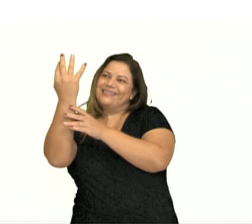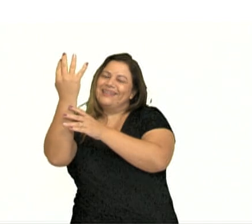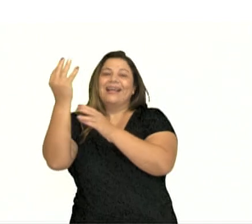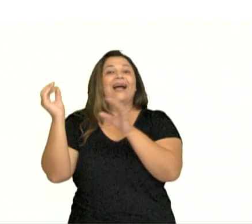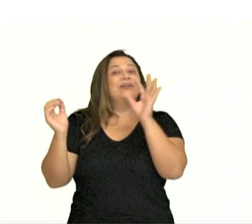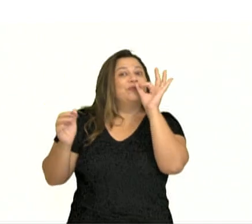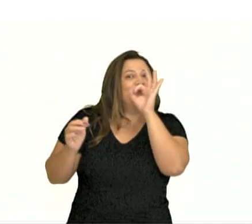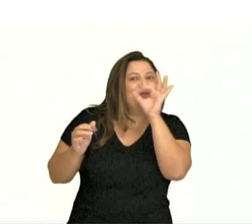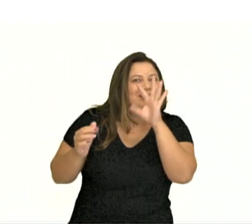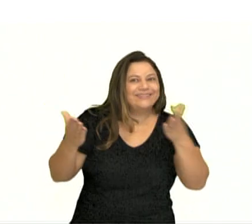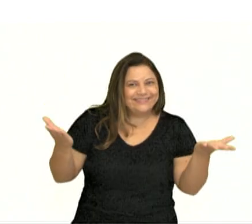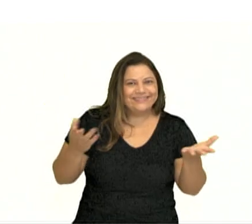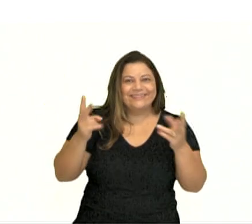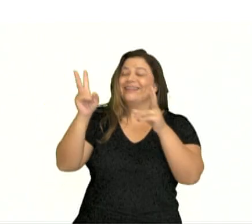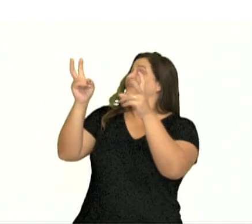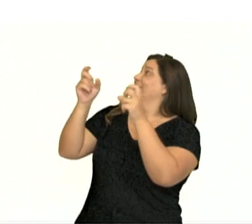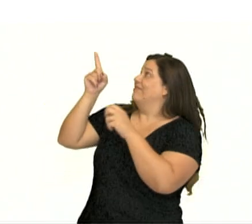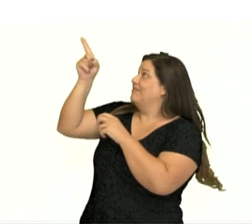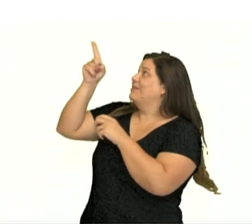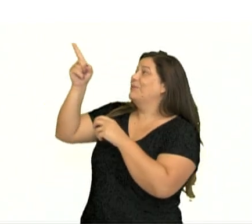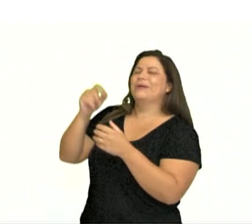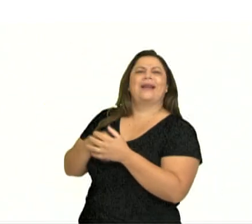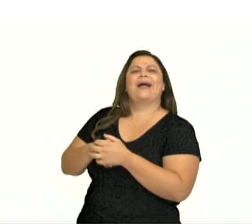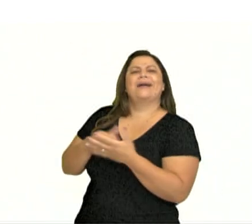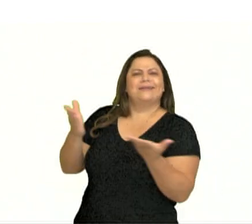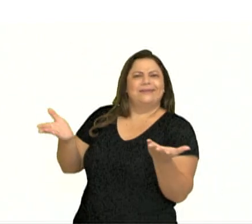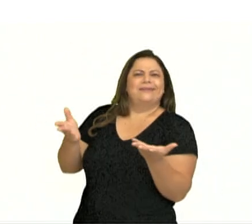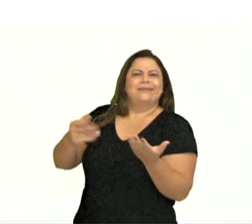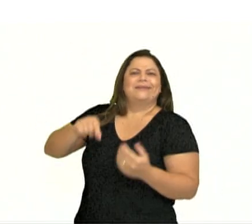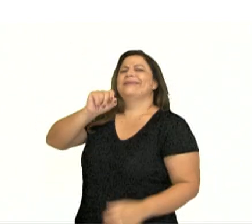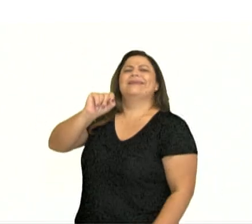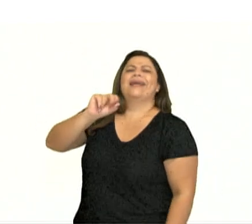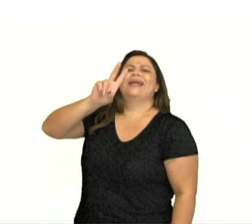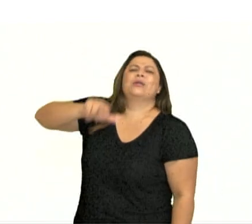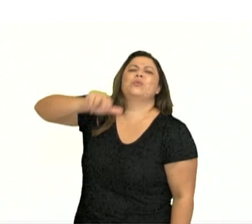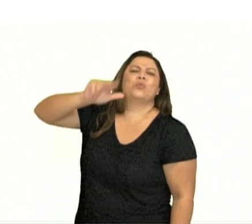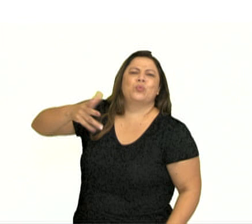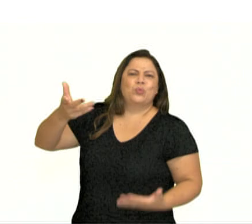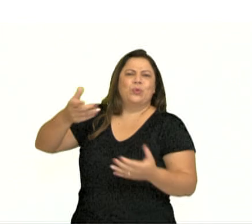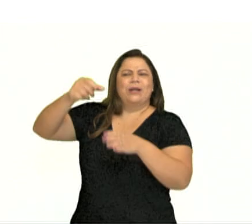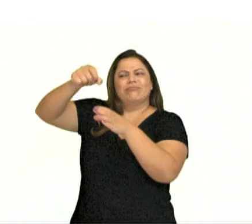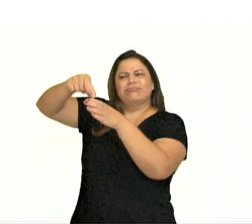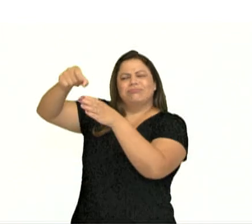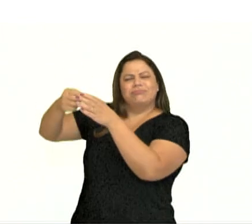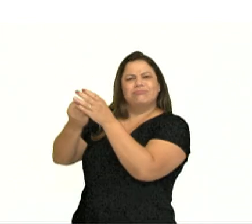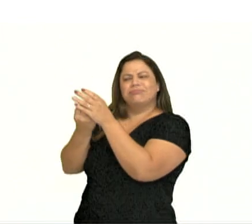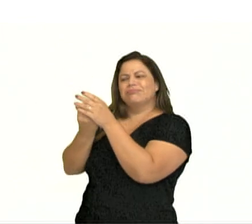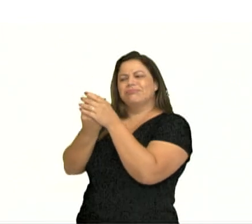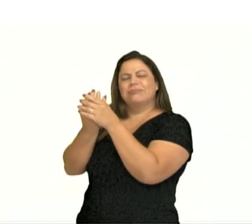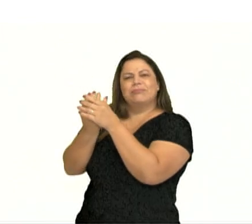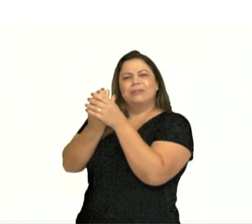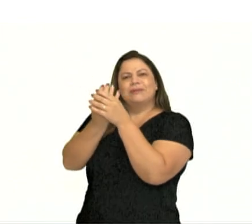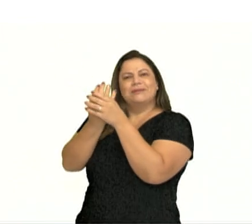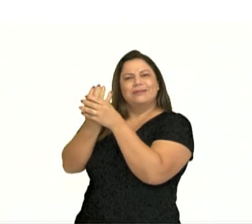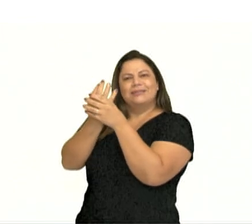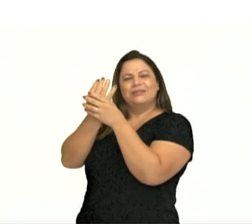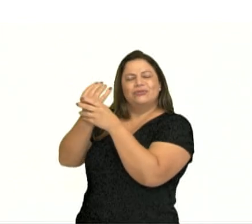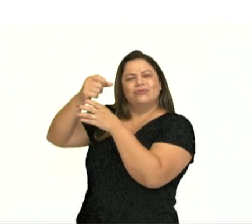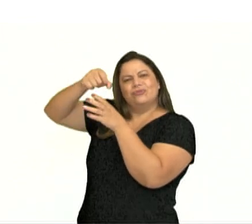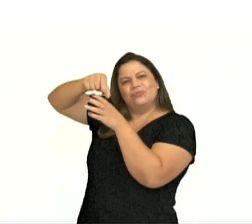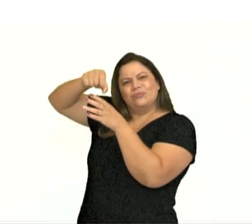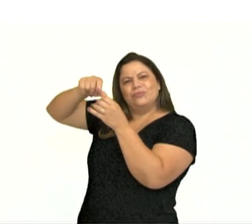verdinha. Então, viu essa imagem? Quem nunca já plantou, por exemplo, alguma plantinha,